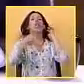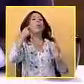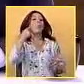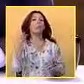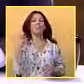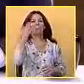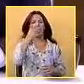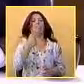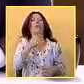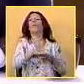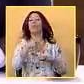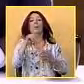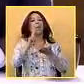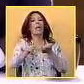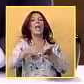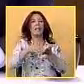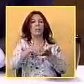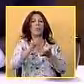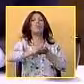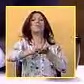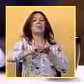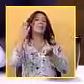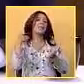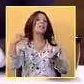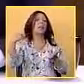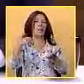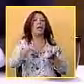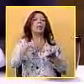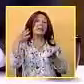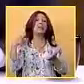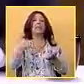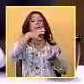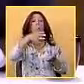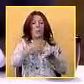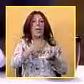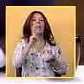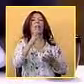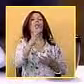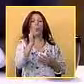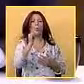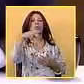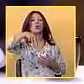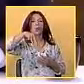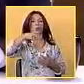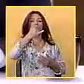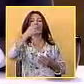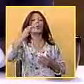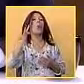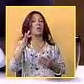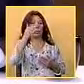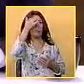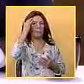dias, porque li um livro do Pedro Santana Lopes, onde ele explica. Foi no dia 12 de junho de